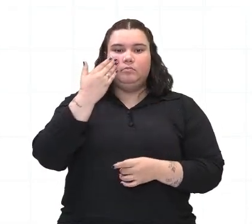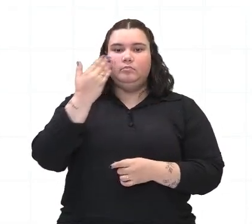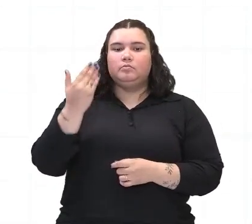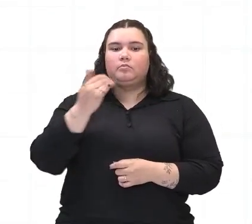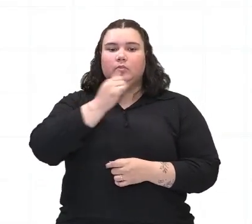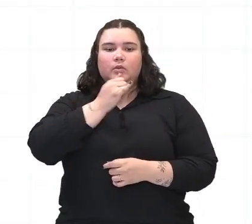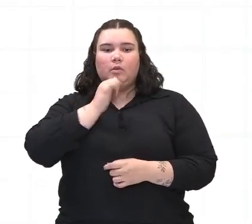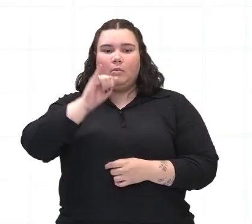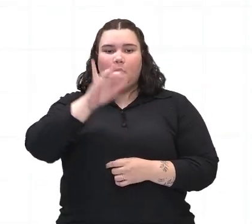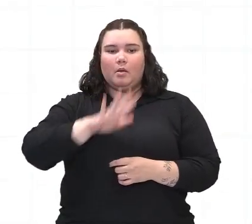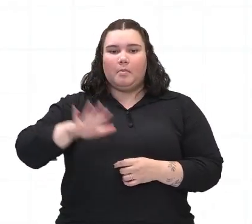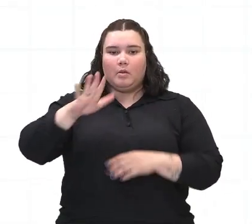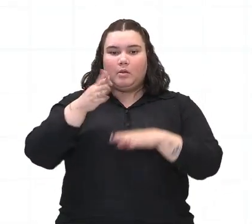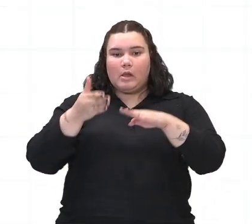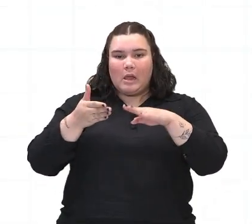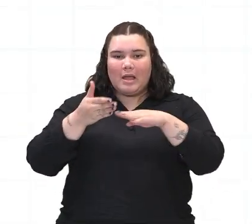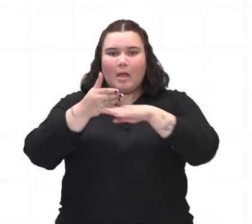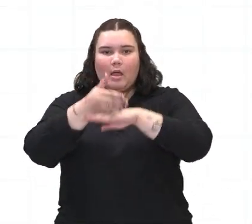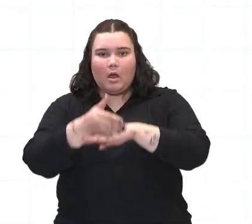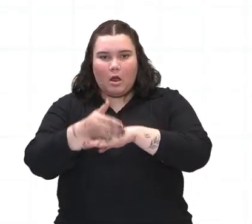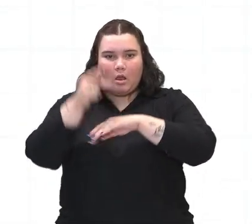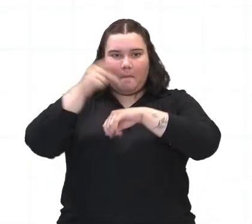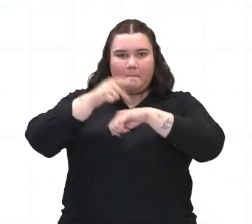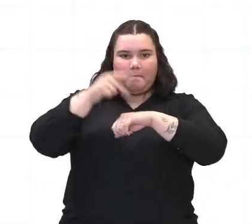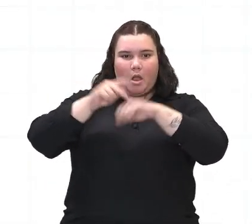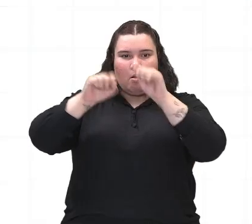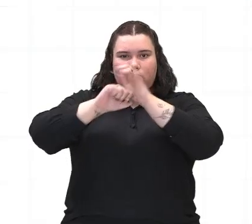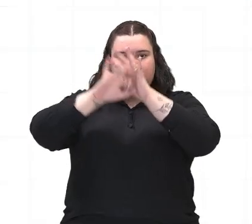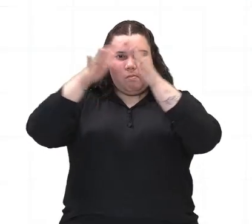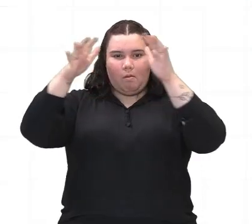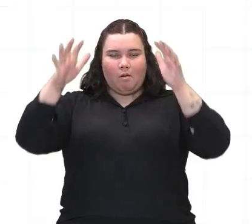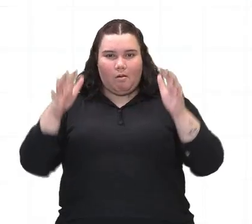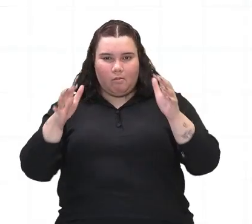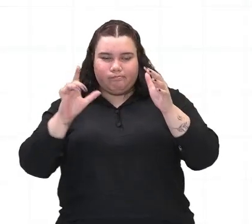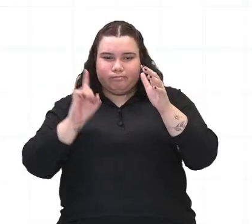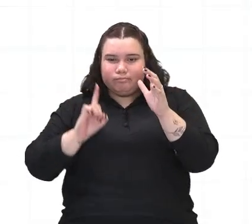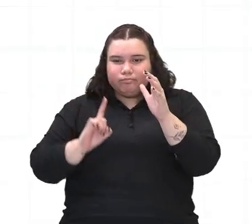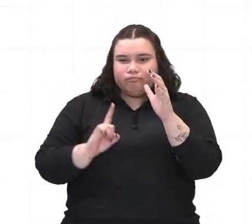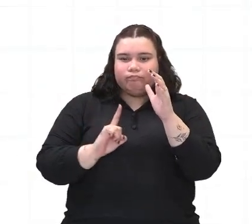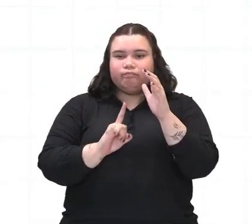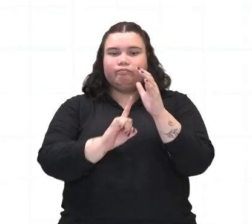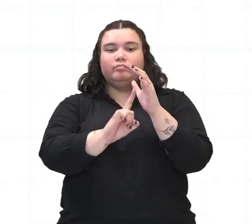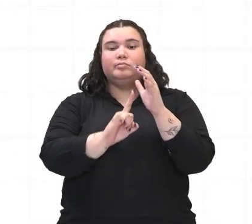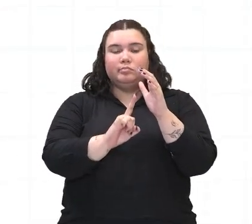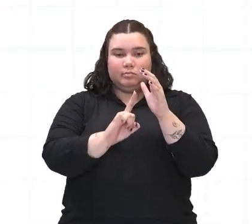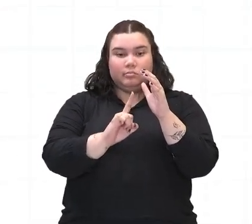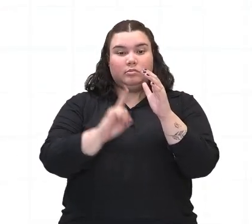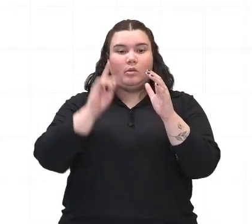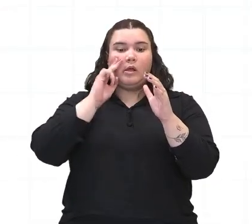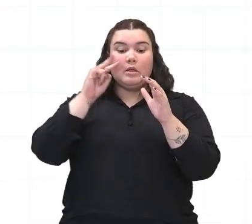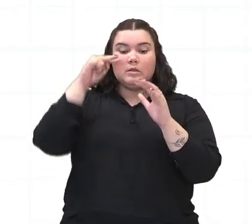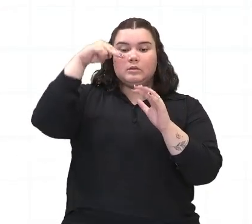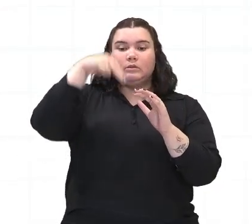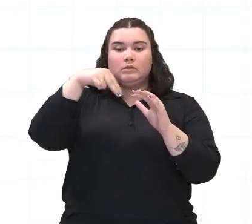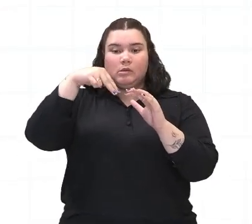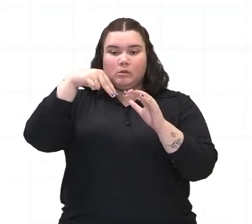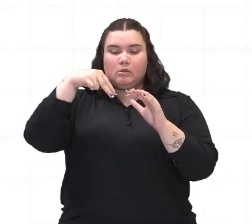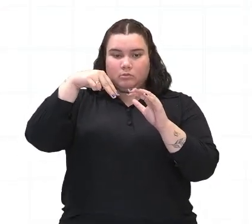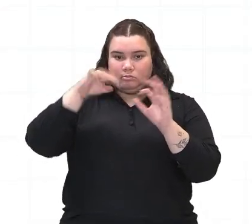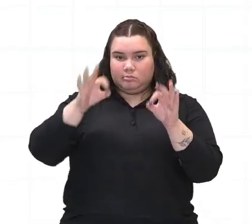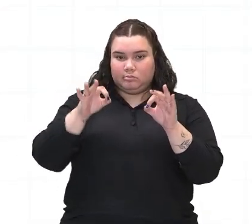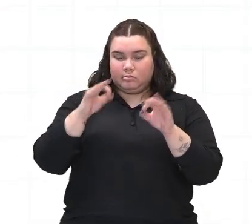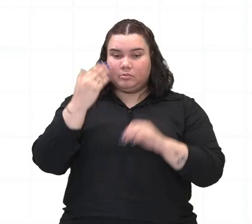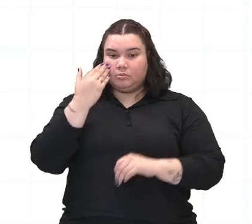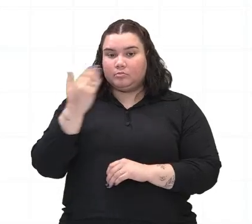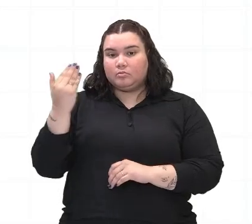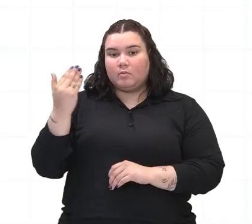entrada de uma caverna certo Olha só como se a gente tivesse aí um uma visão de cima de uma caverna